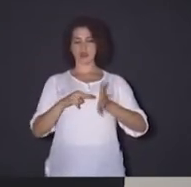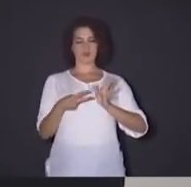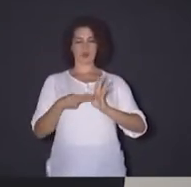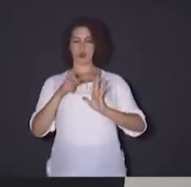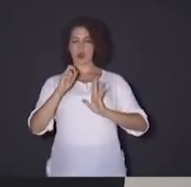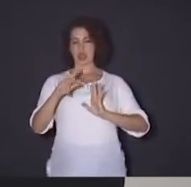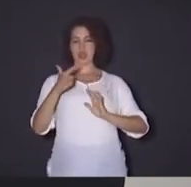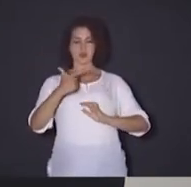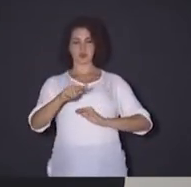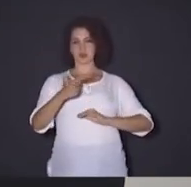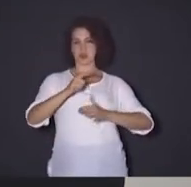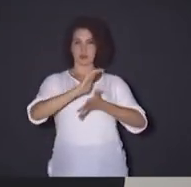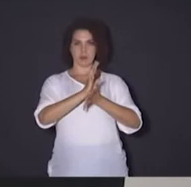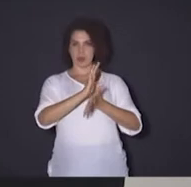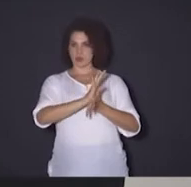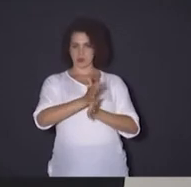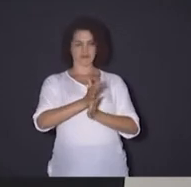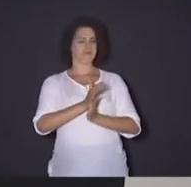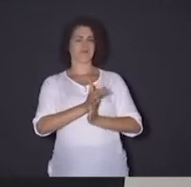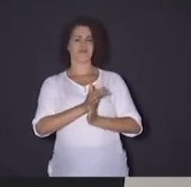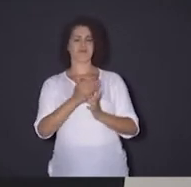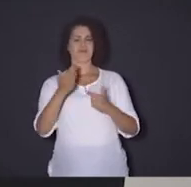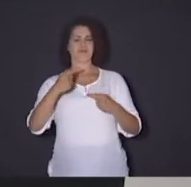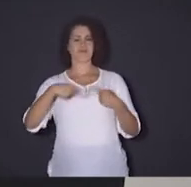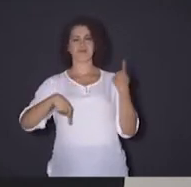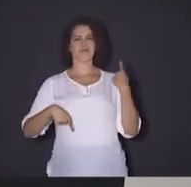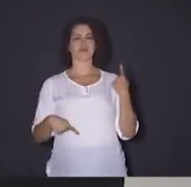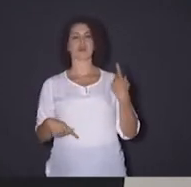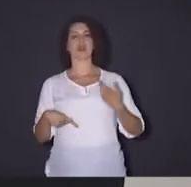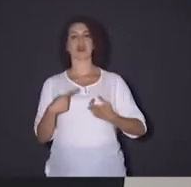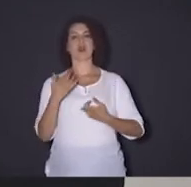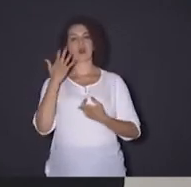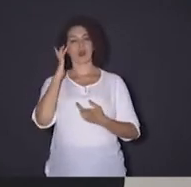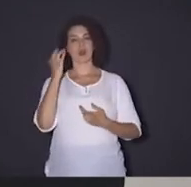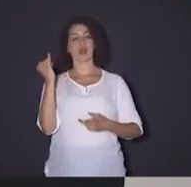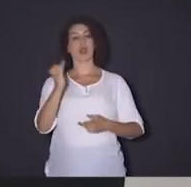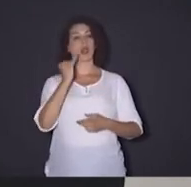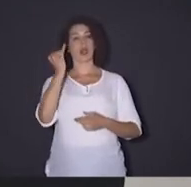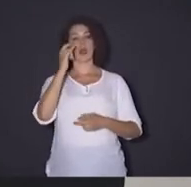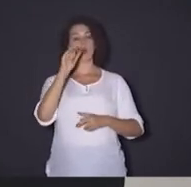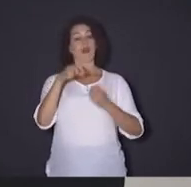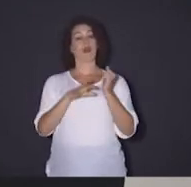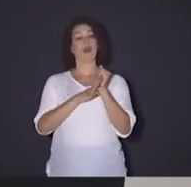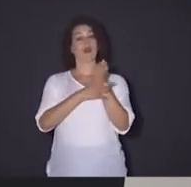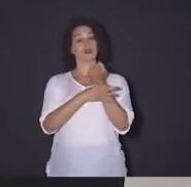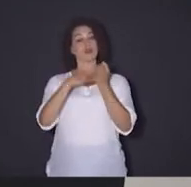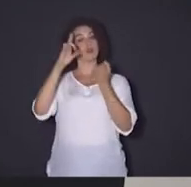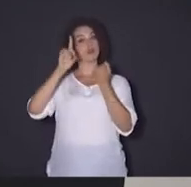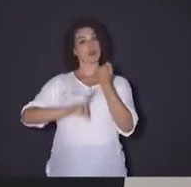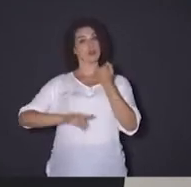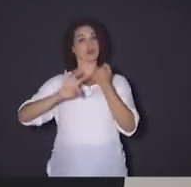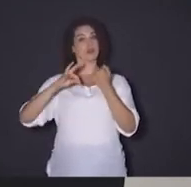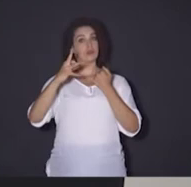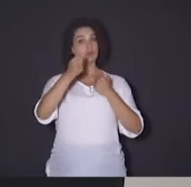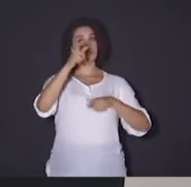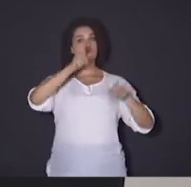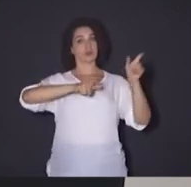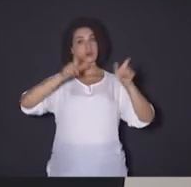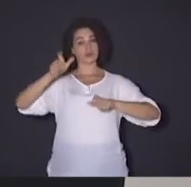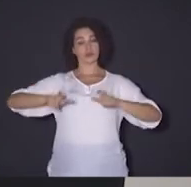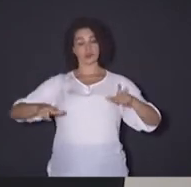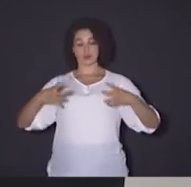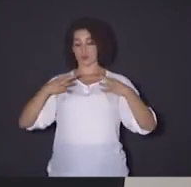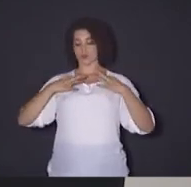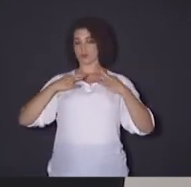1 passando pelo racismo eu acho que é importante garantir o direito de todas as pessoas de se